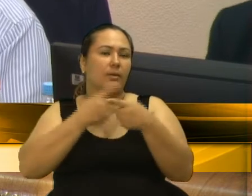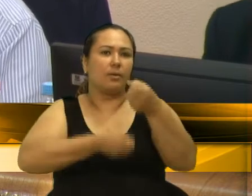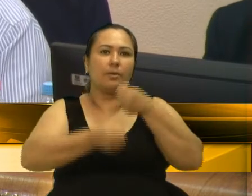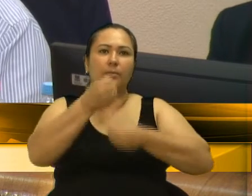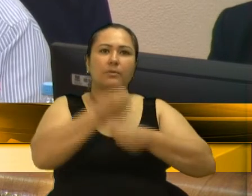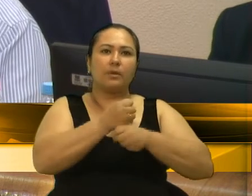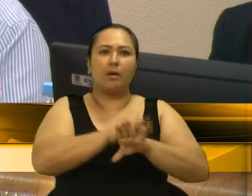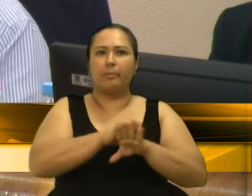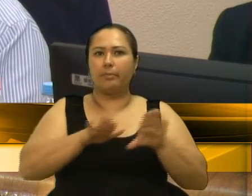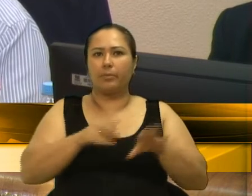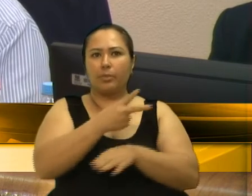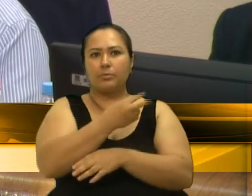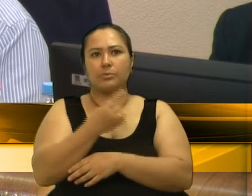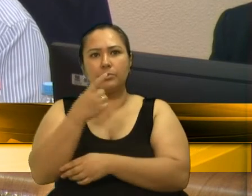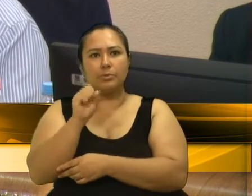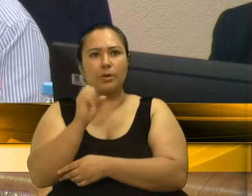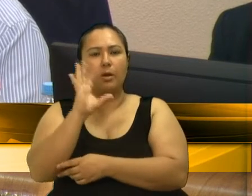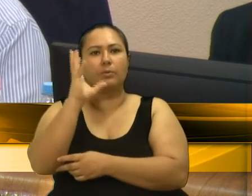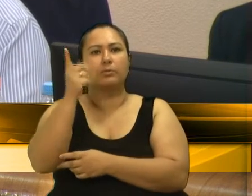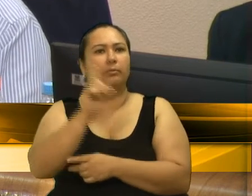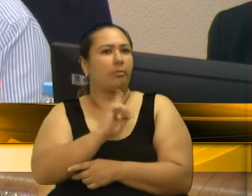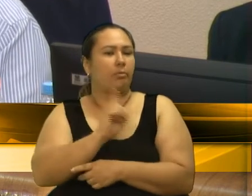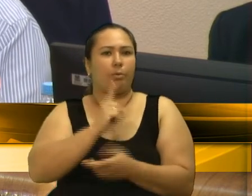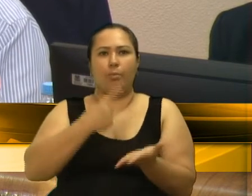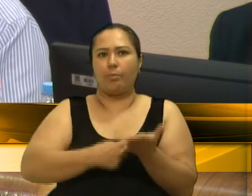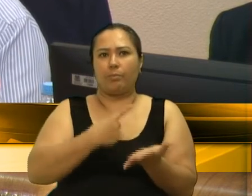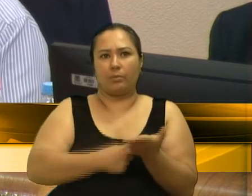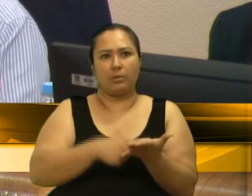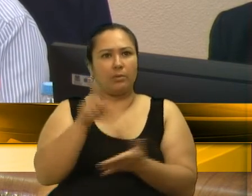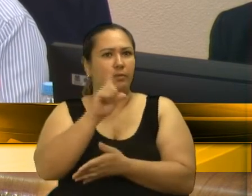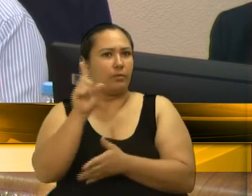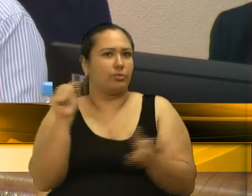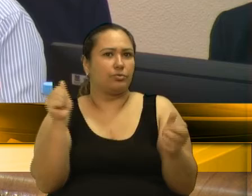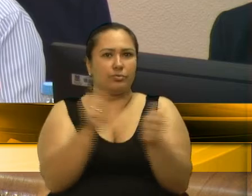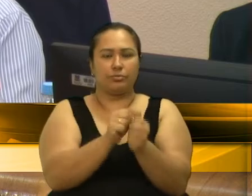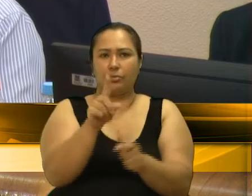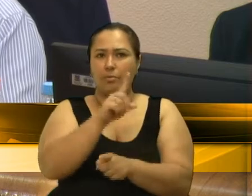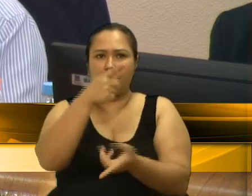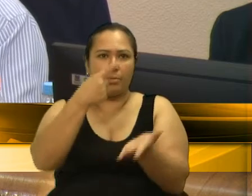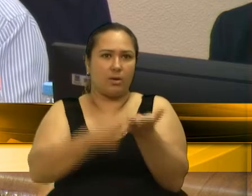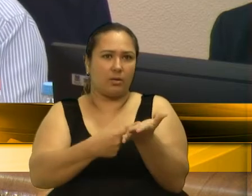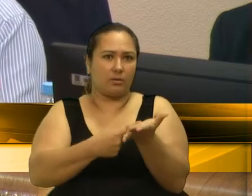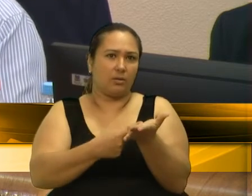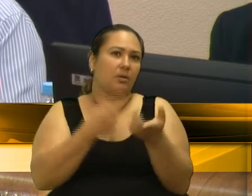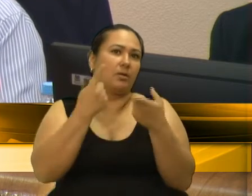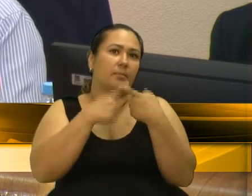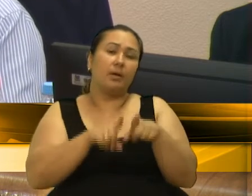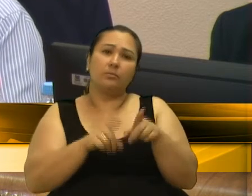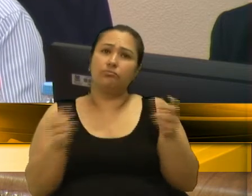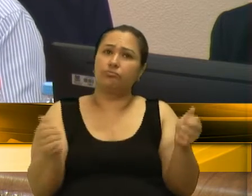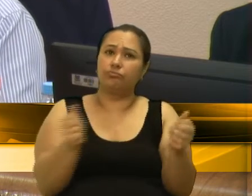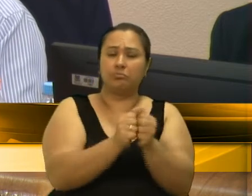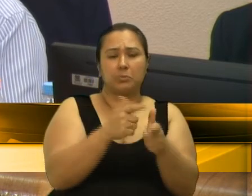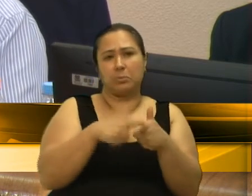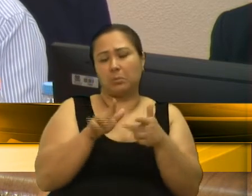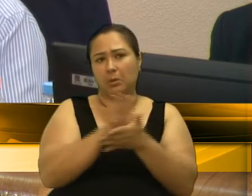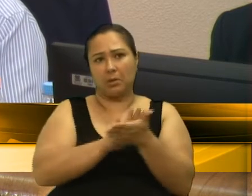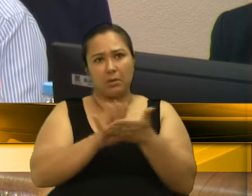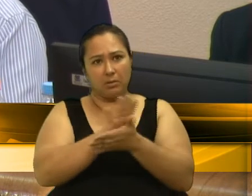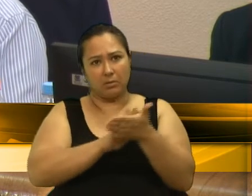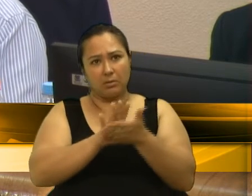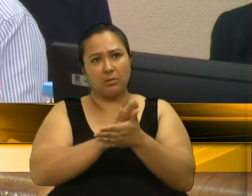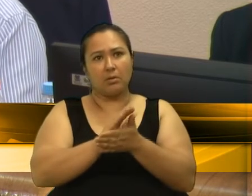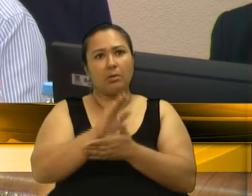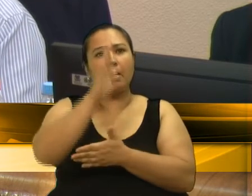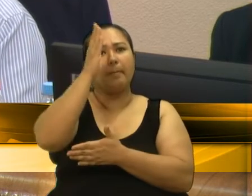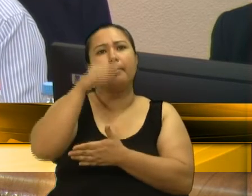em 2018 acabou acontecendo não combinado. Não foi conjunto, não foi combinado, mas ele aconteceu concomitante, sem problema algum. E uma bênção